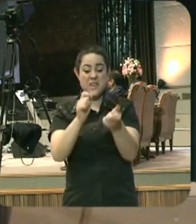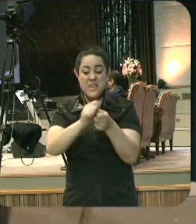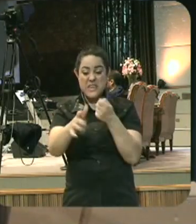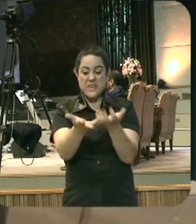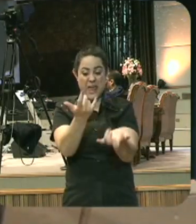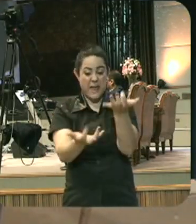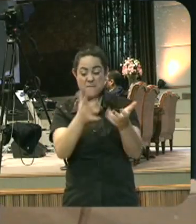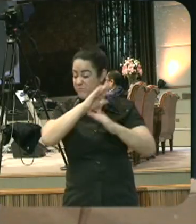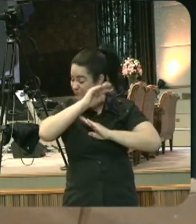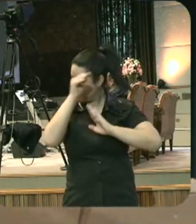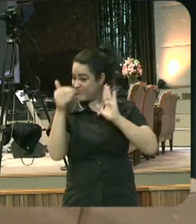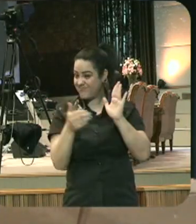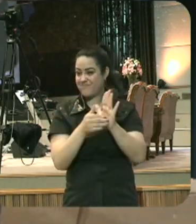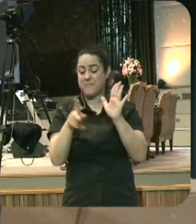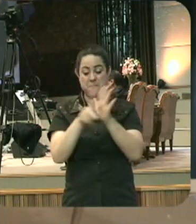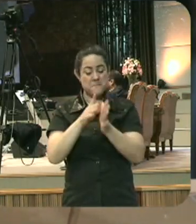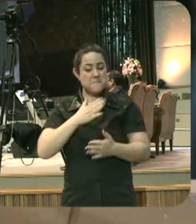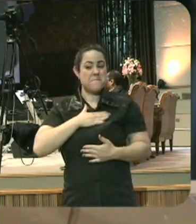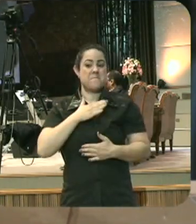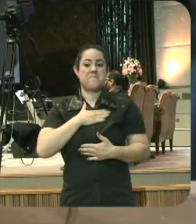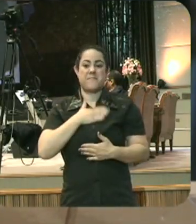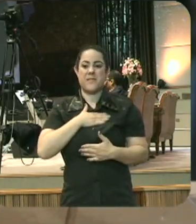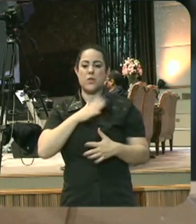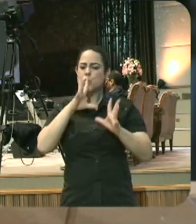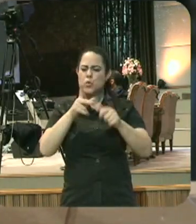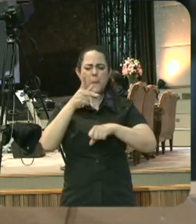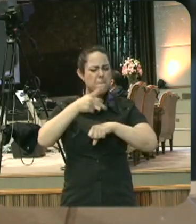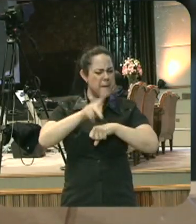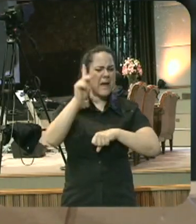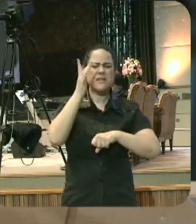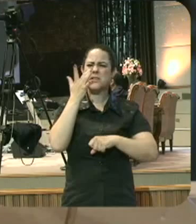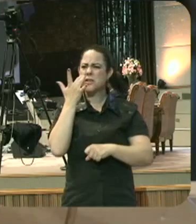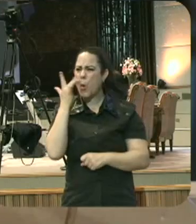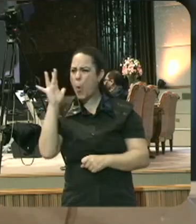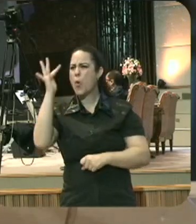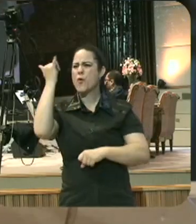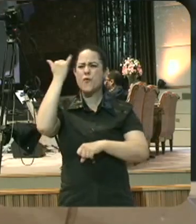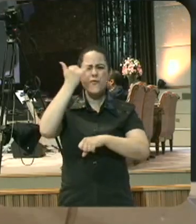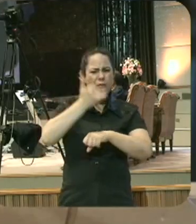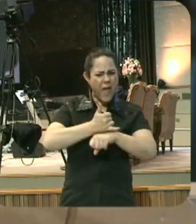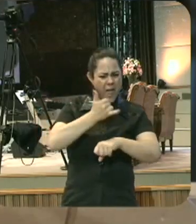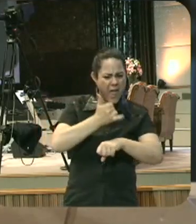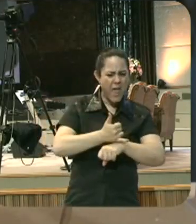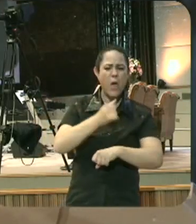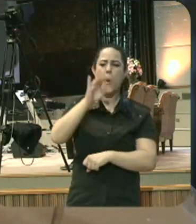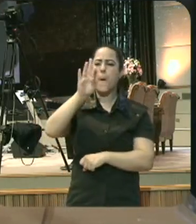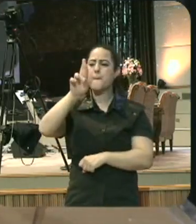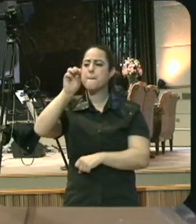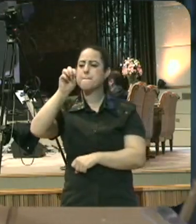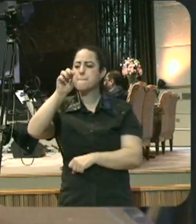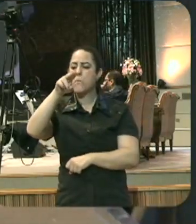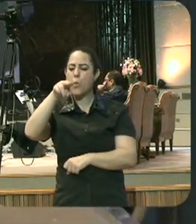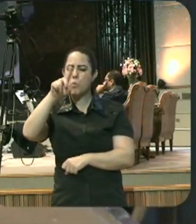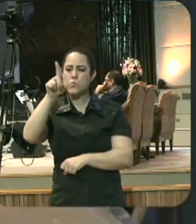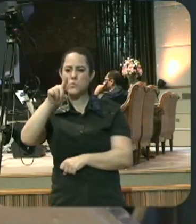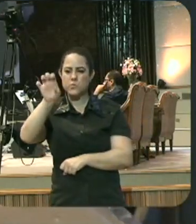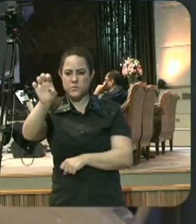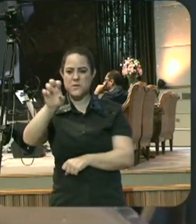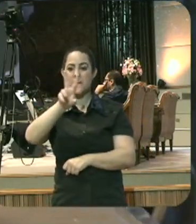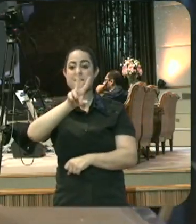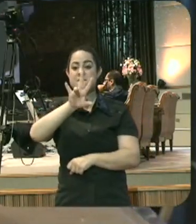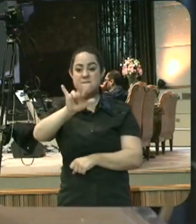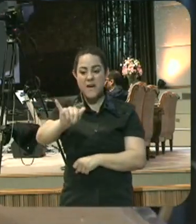tudo. Tudo que for de prata, ouro, ferro e bronze, vocês vão colocar